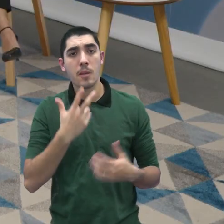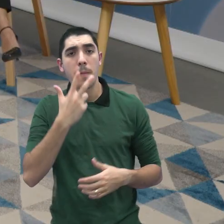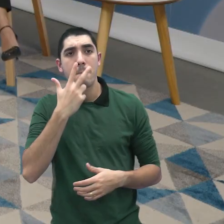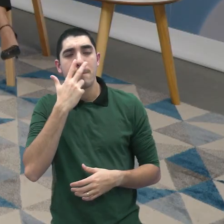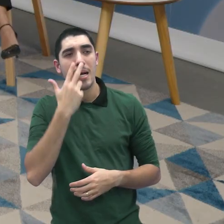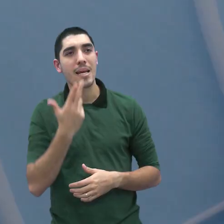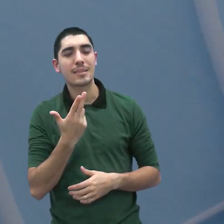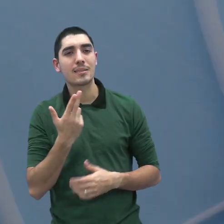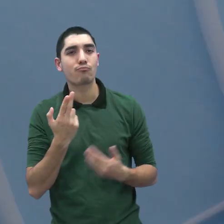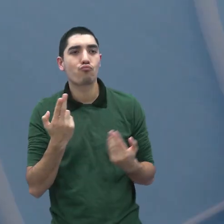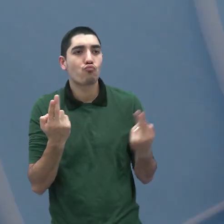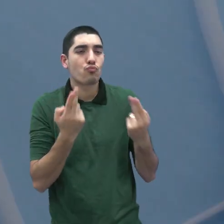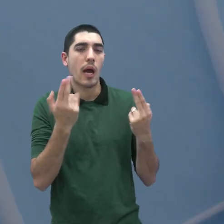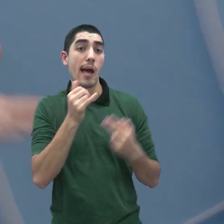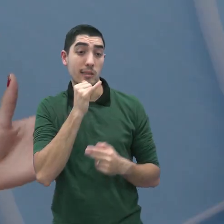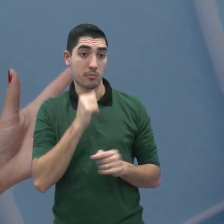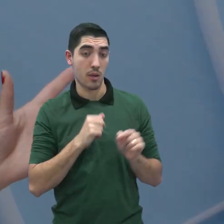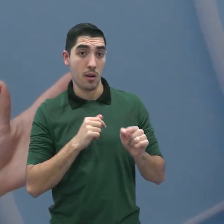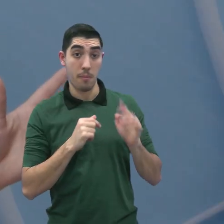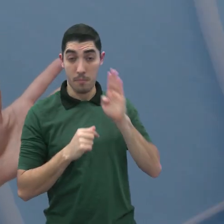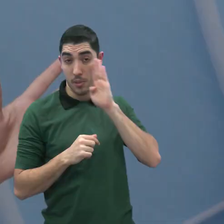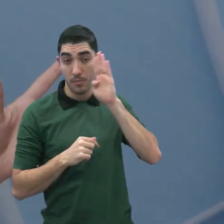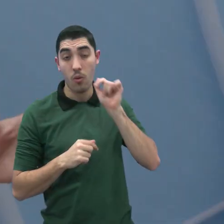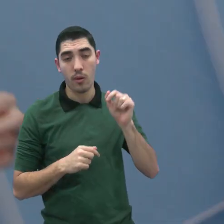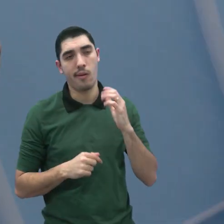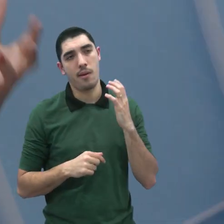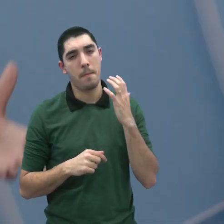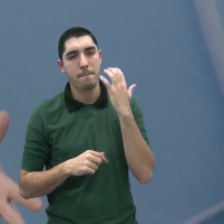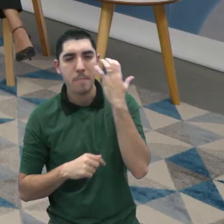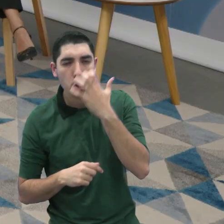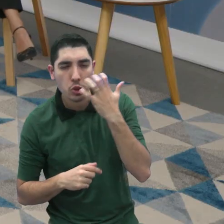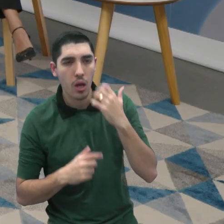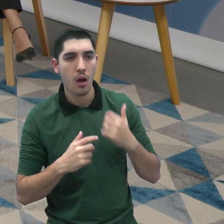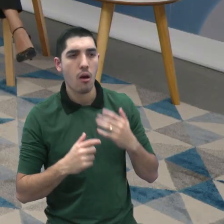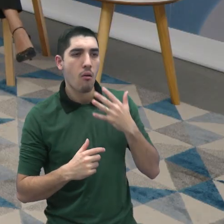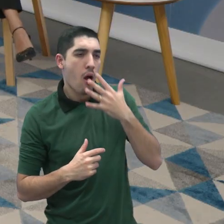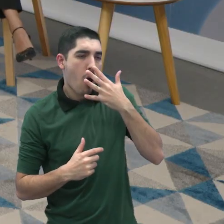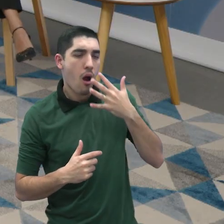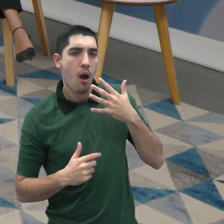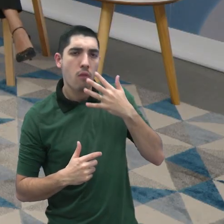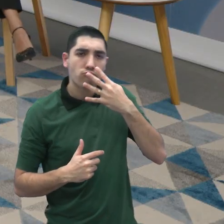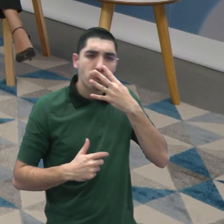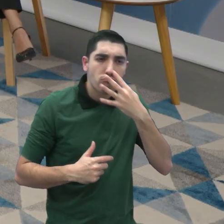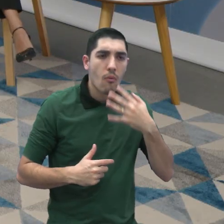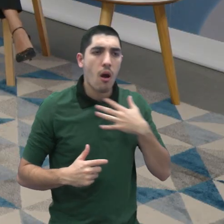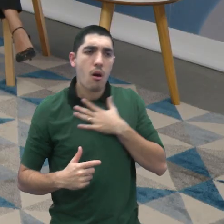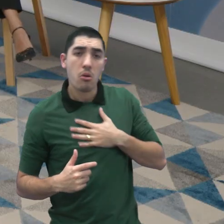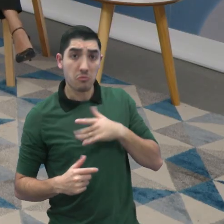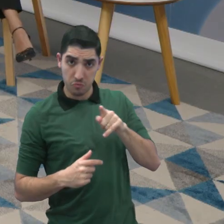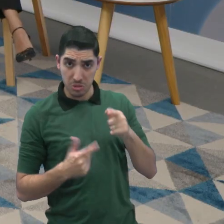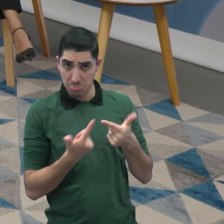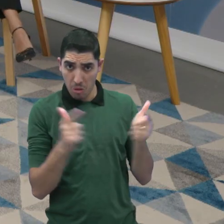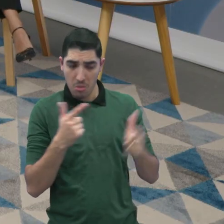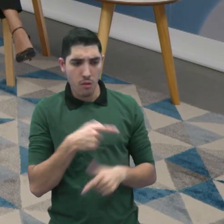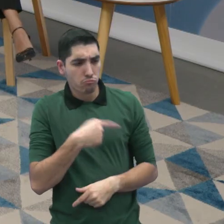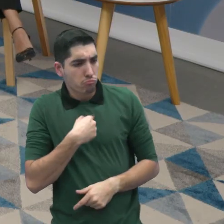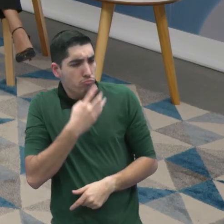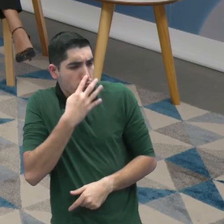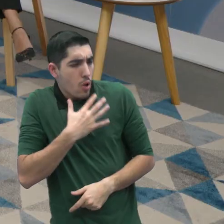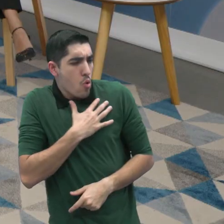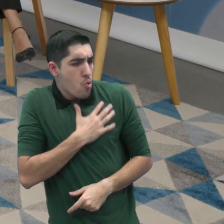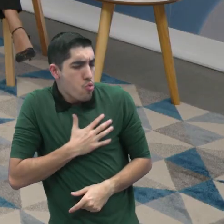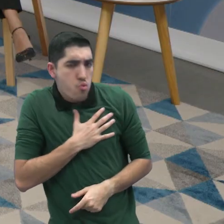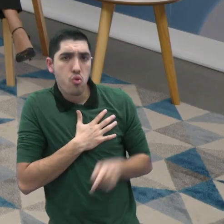ali, vão ter obstáculos, a situação se torna ainda mais desafiadora, né? Então, são sentimentos que não tem como a gente